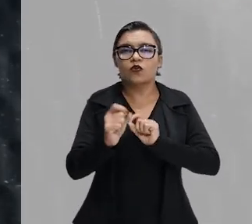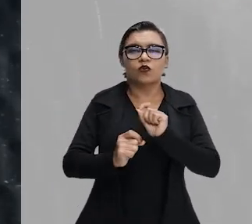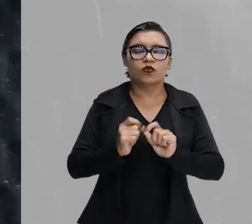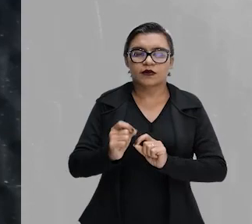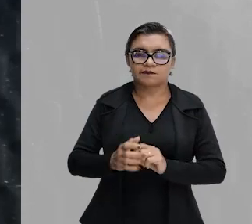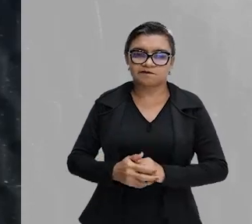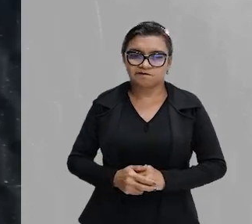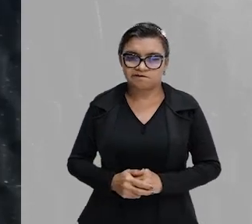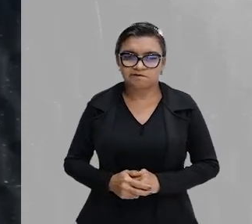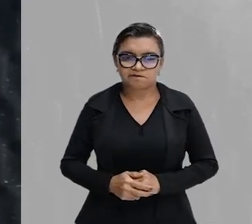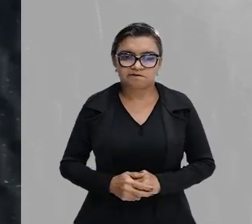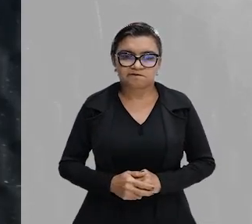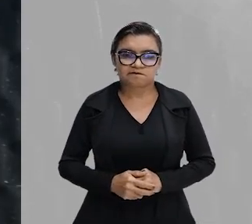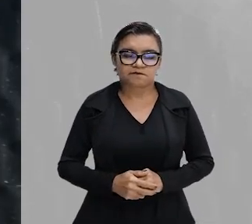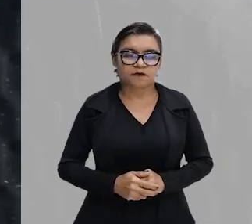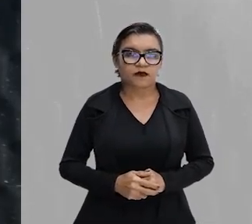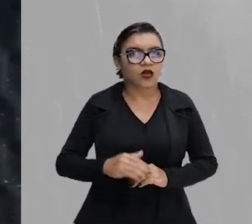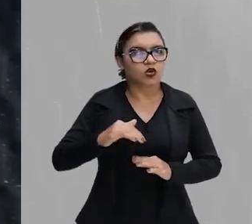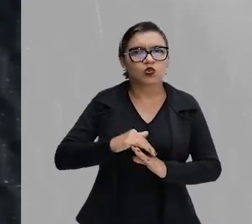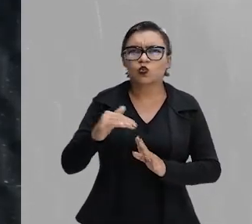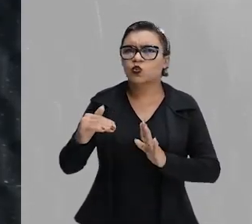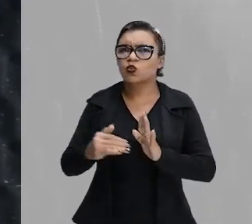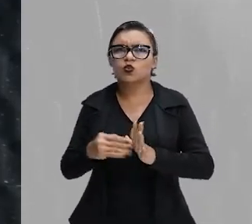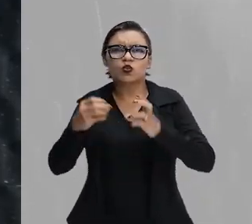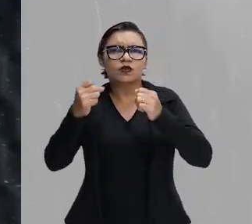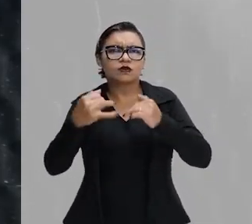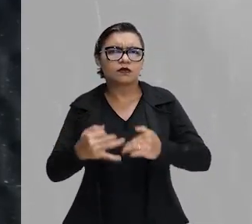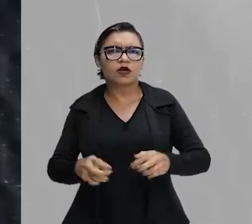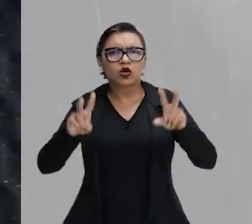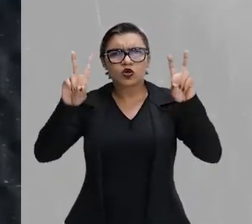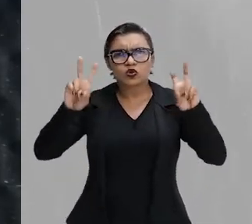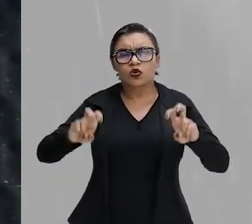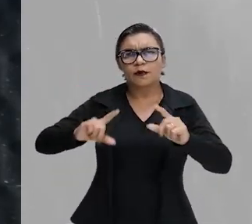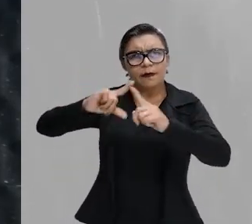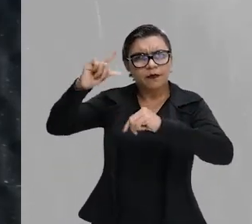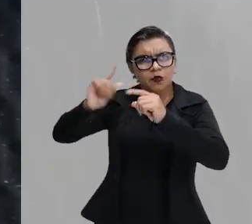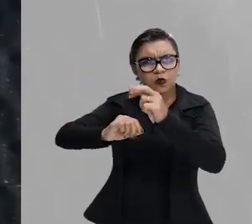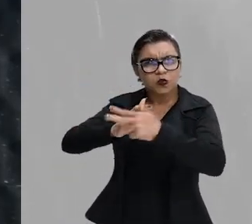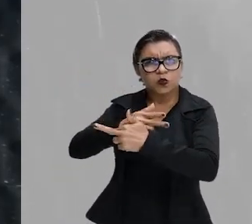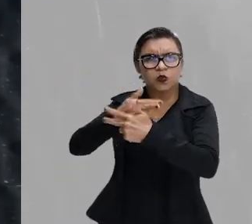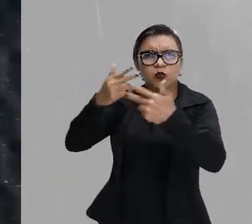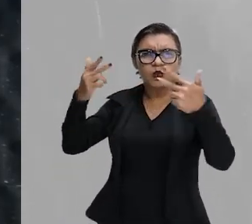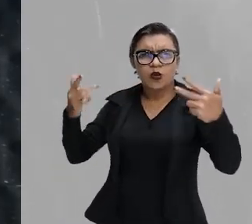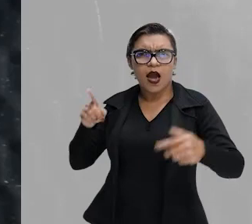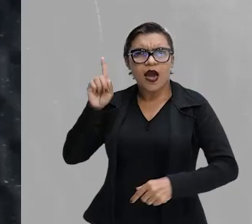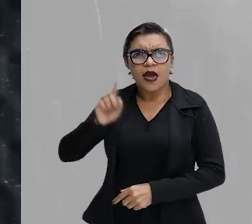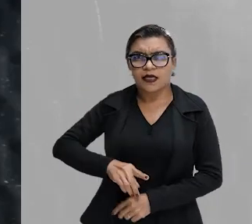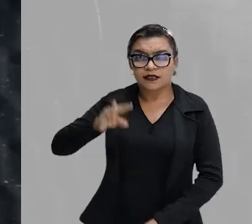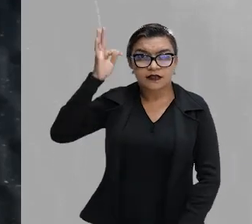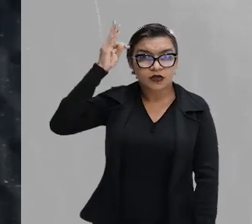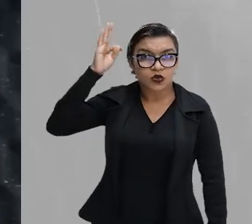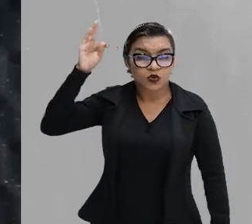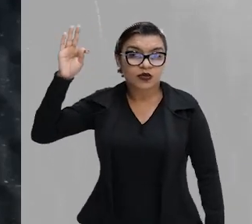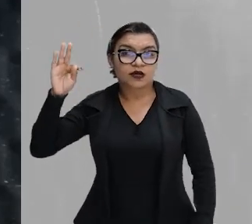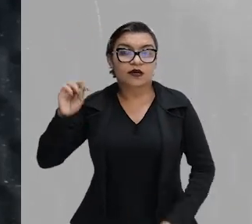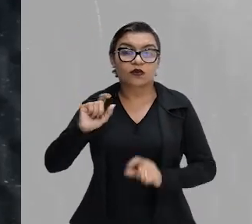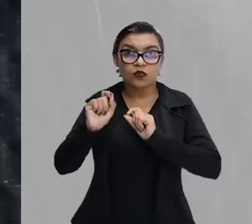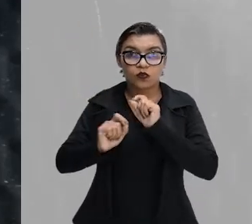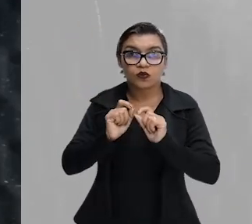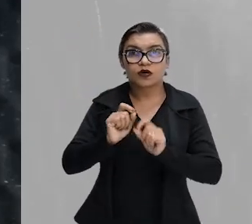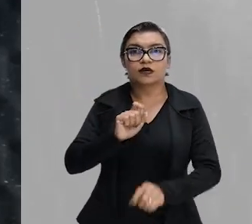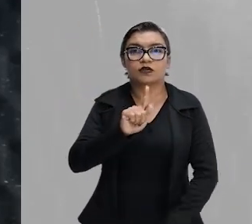É um marco porque tudo que se falava sobre astronomia era teoria geocêntrica,